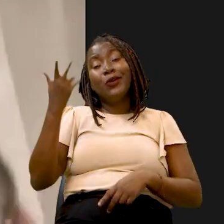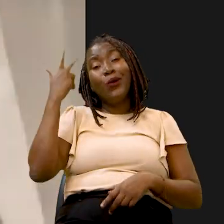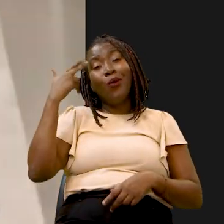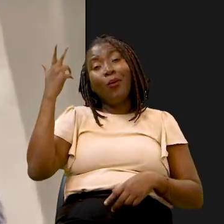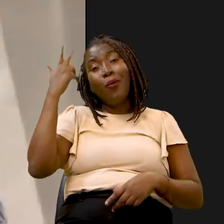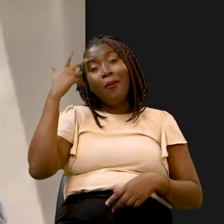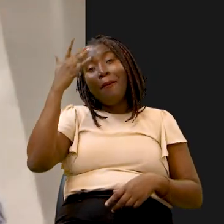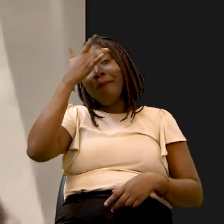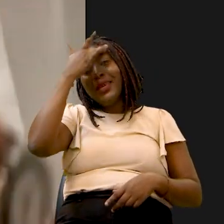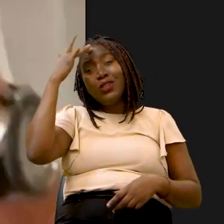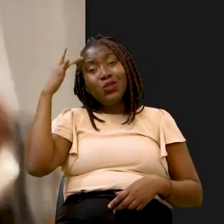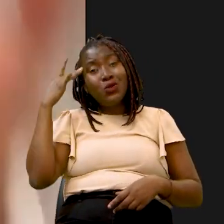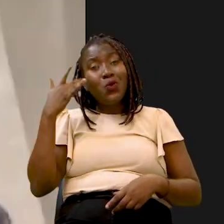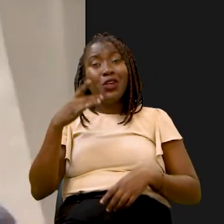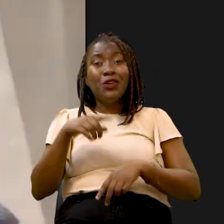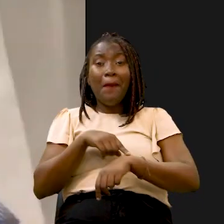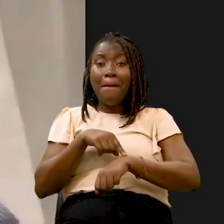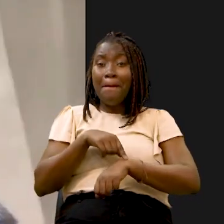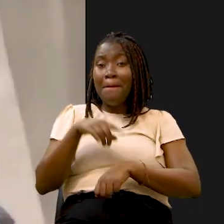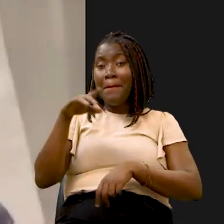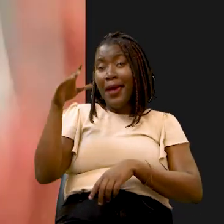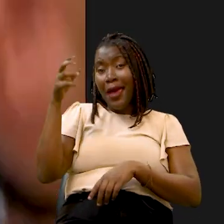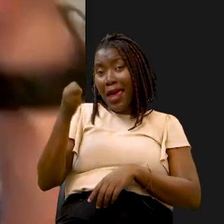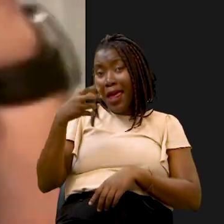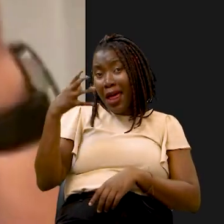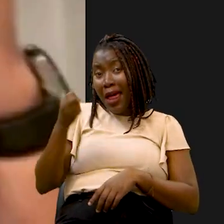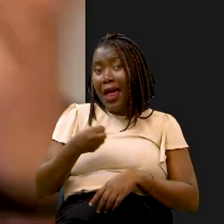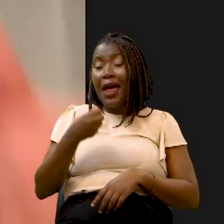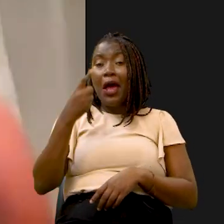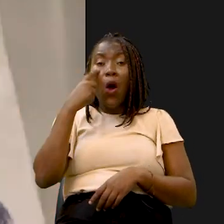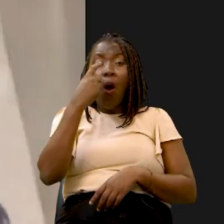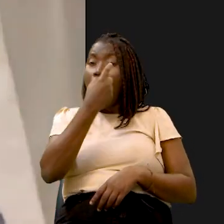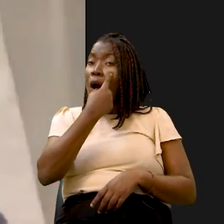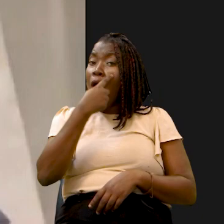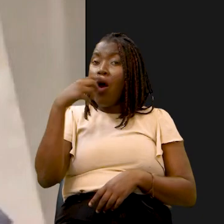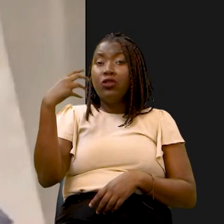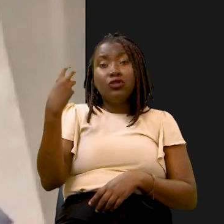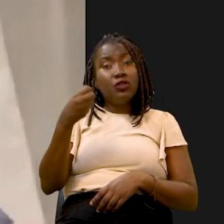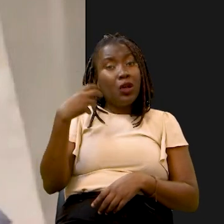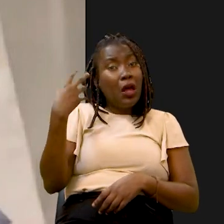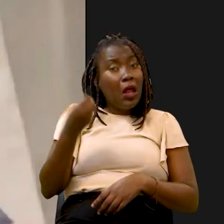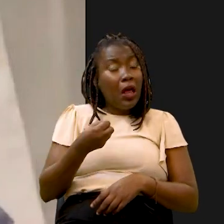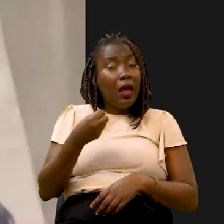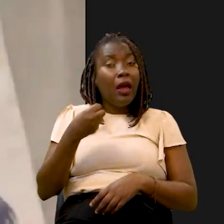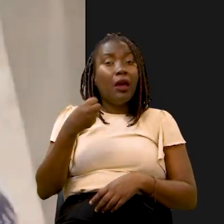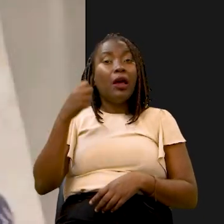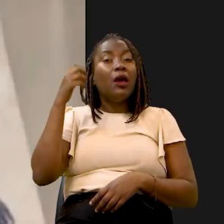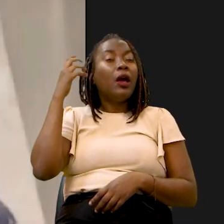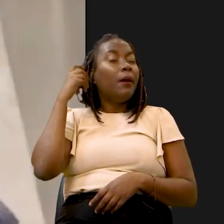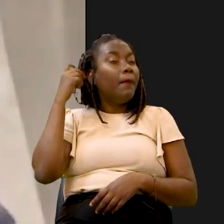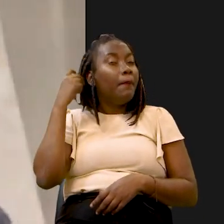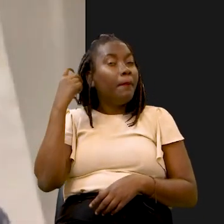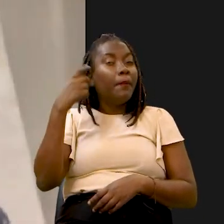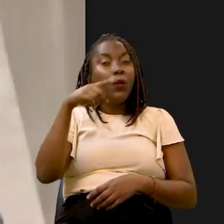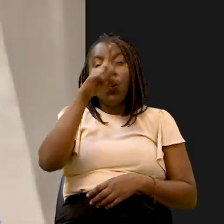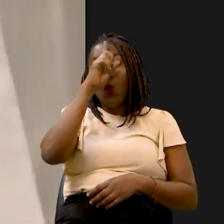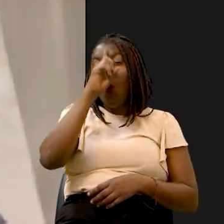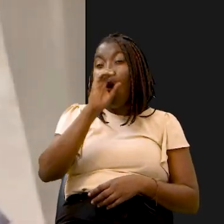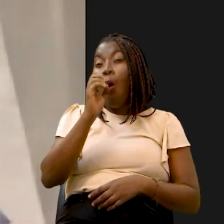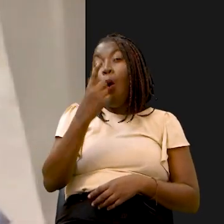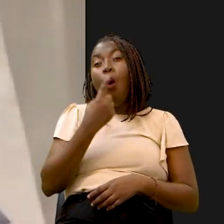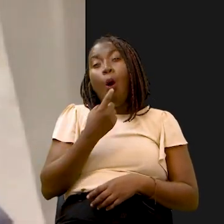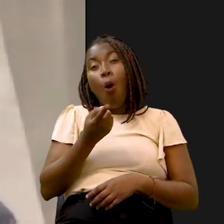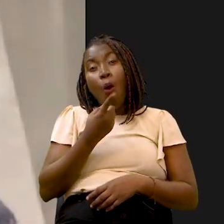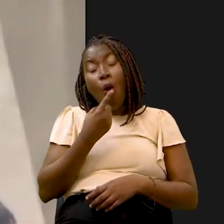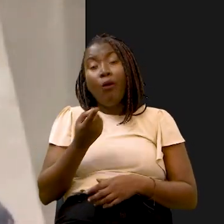compleição de pele clara, de olhos claros, de cabelos loiros ou ruivos, né? O câncer de pele é